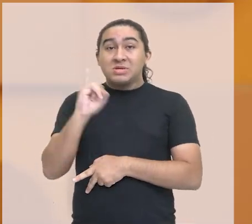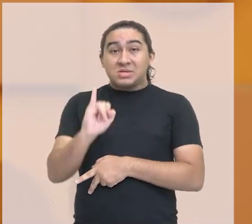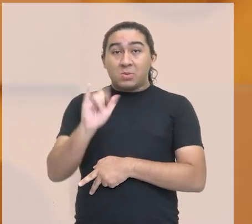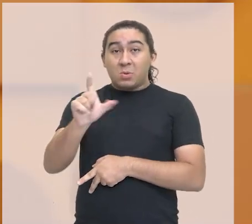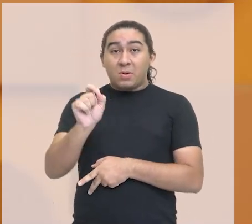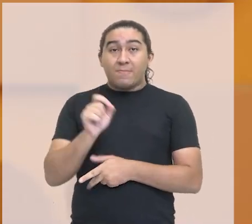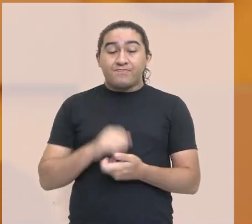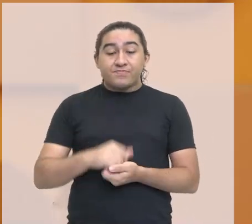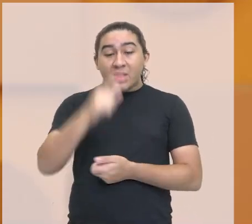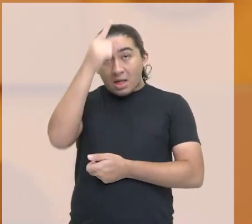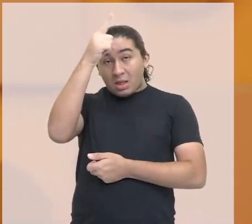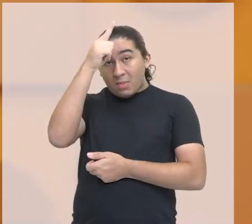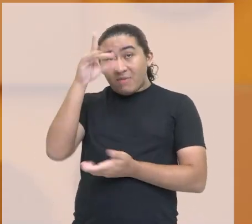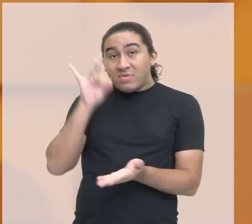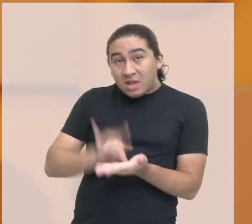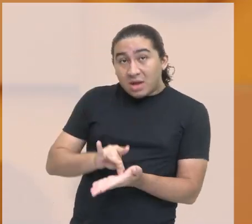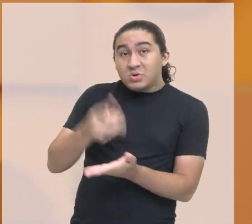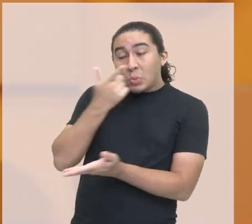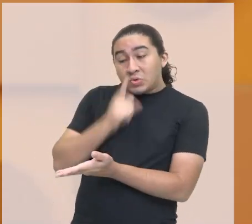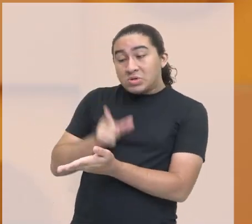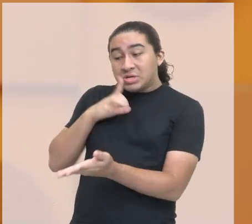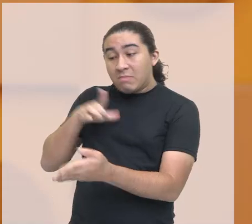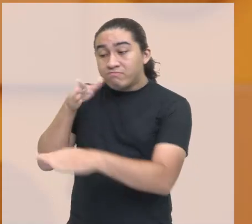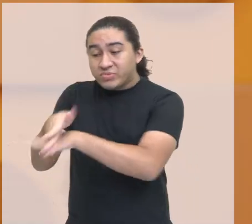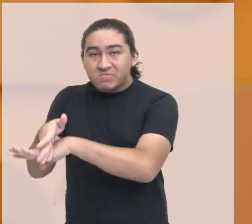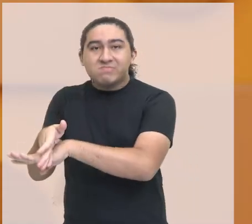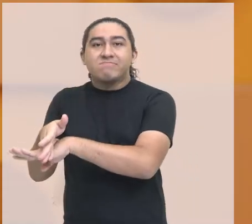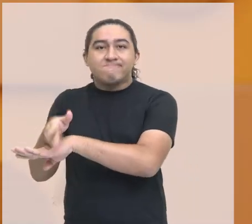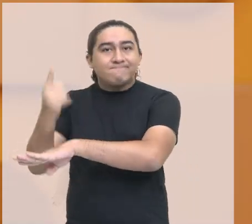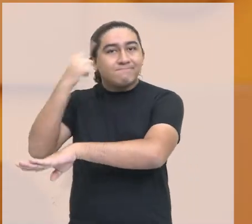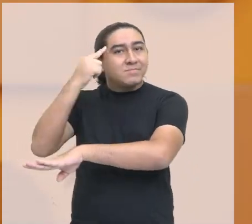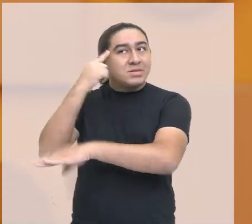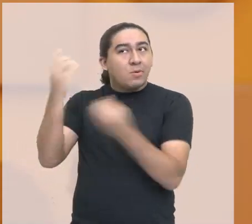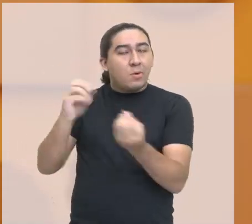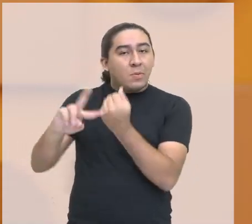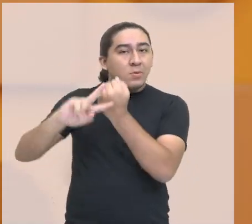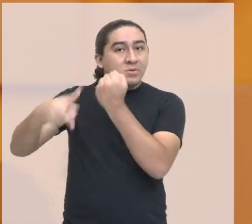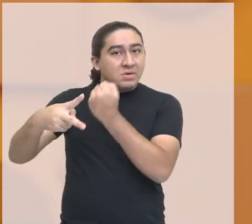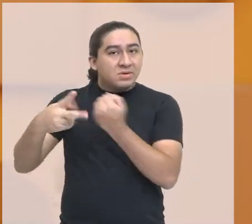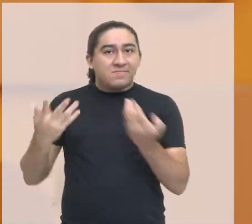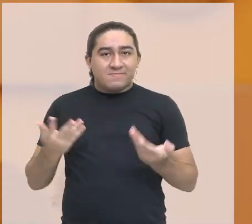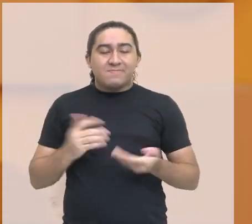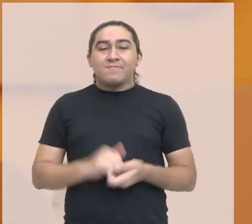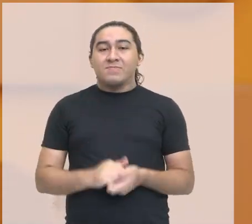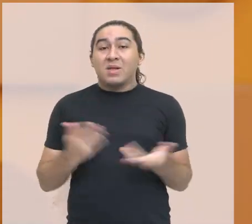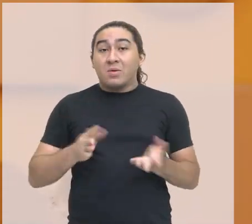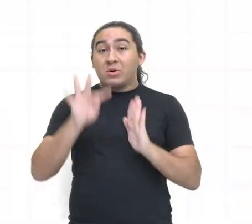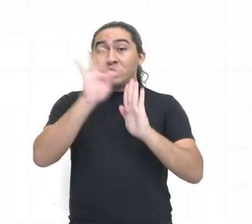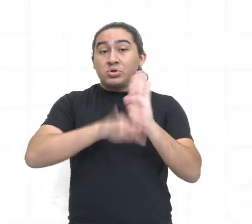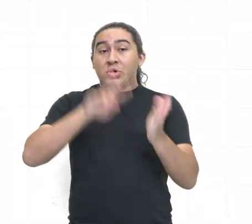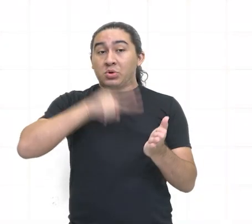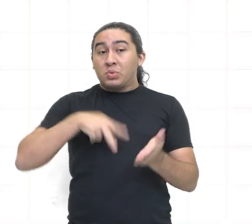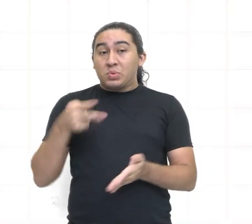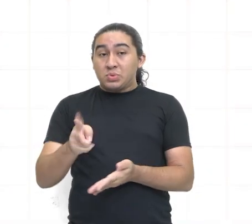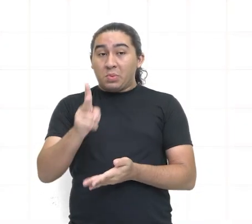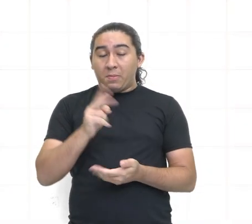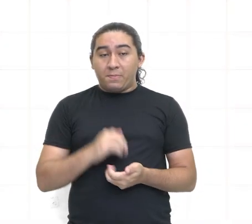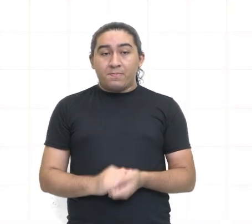a Alemanha de fato tivesse conseguido invadir a Grã-Bretanha naquela oportunidade. Vamos ao texto, vamos lá,